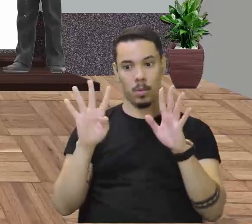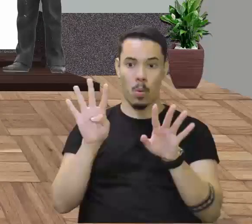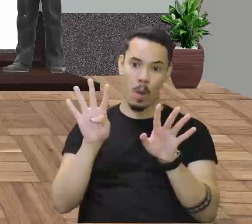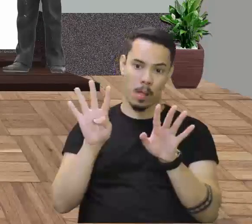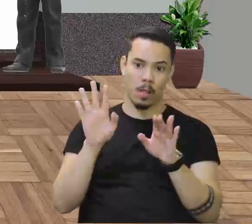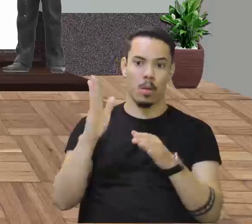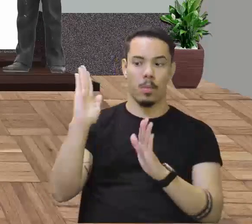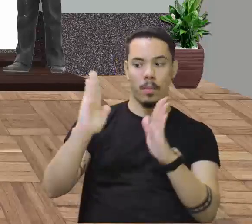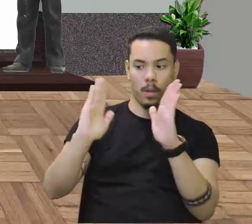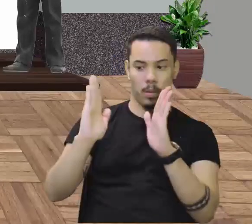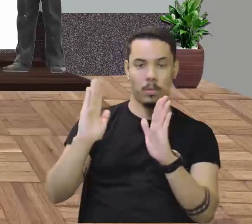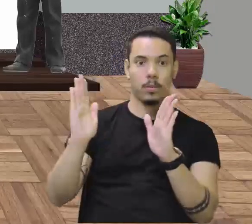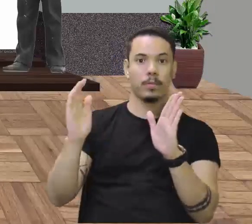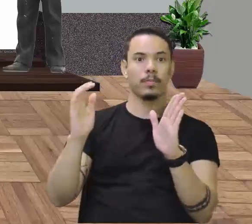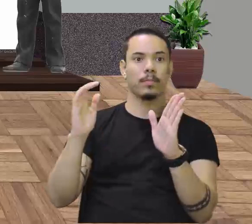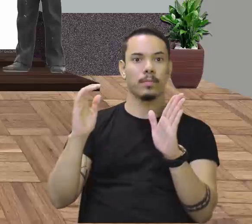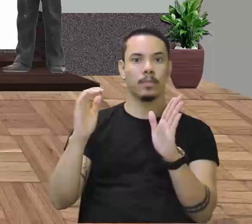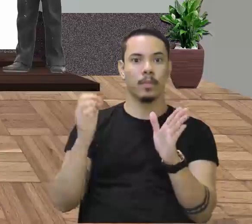chega